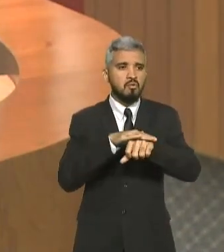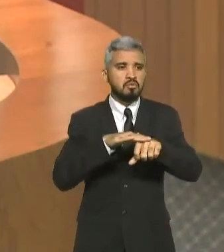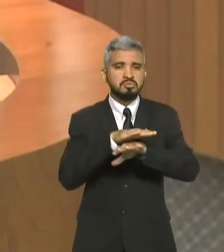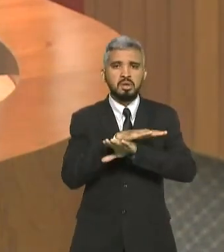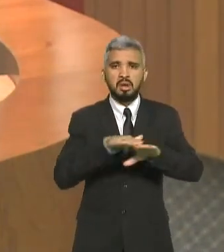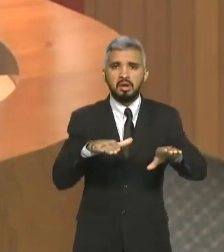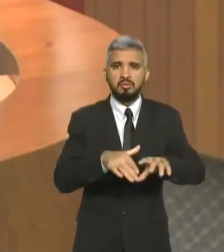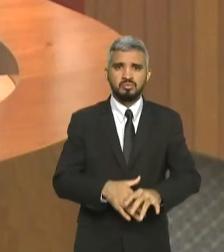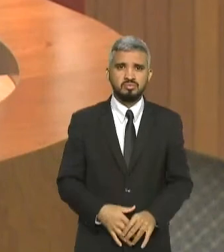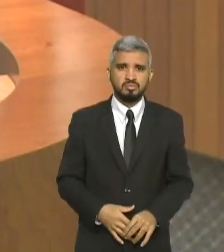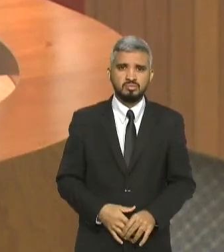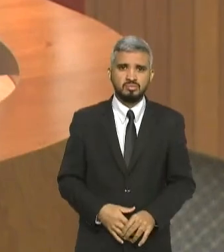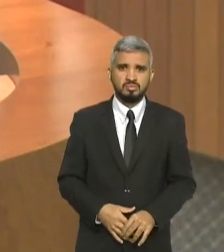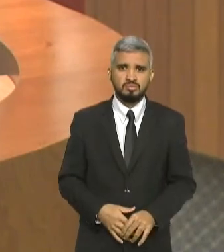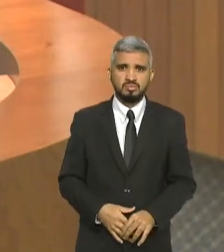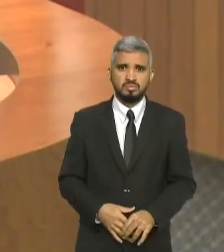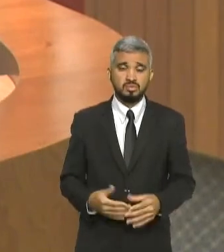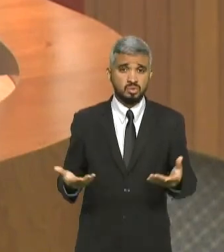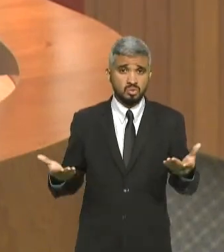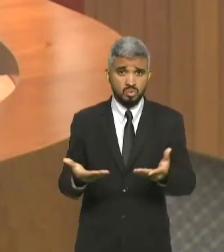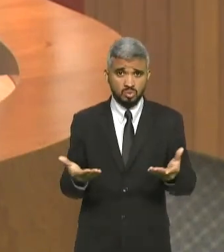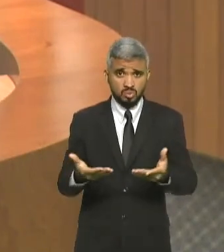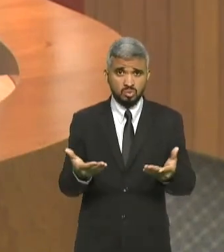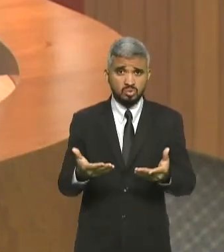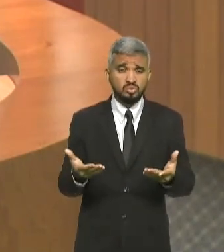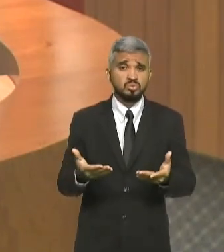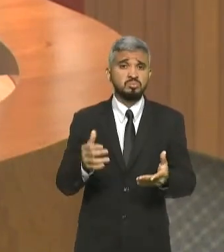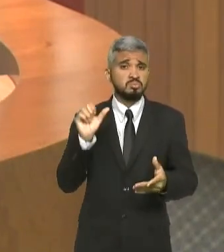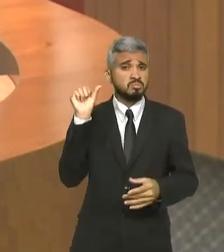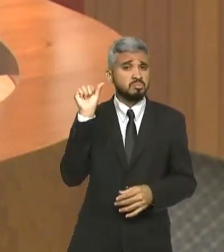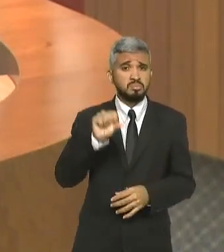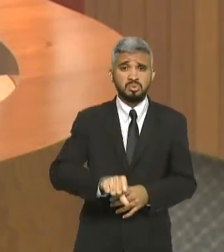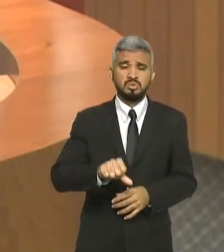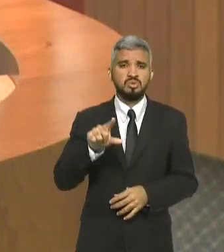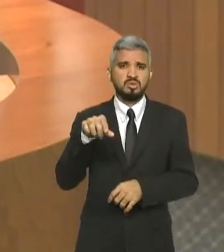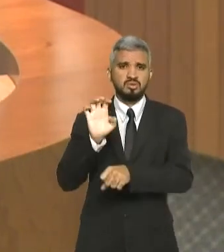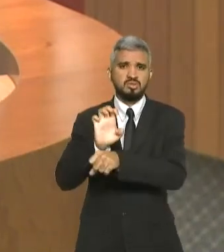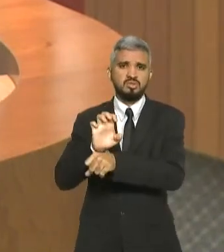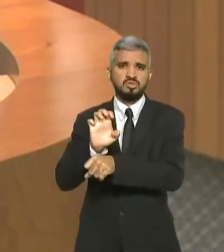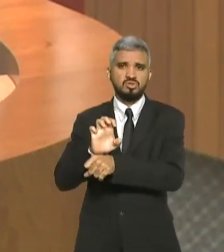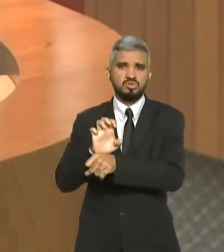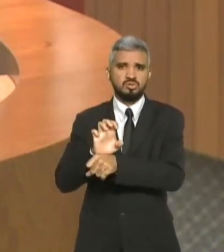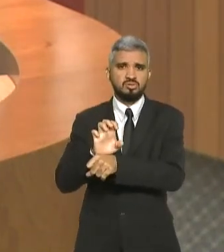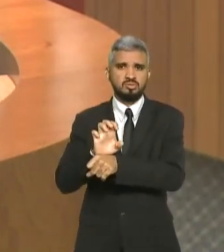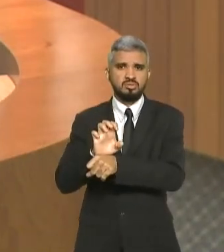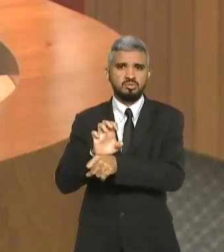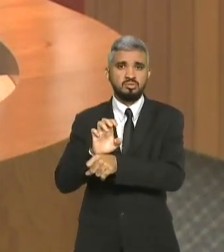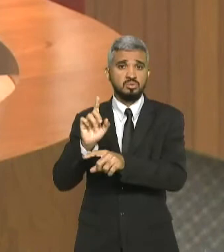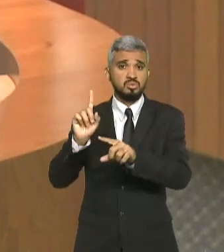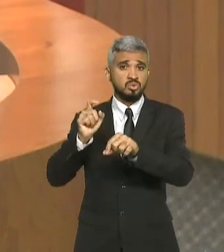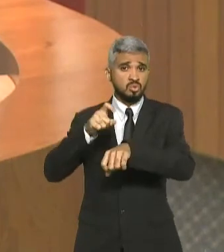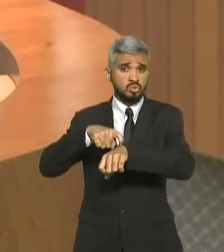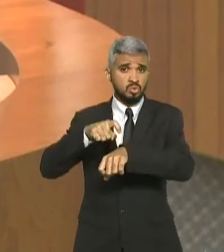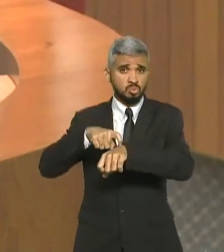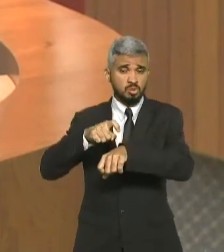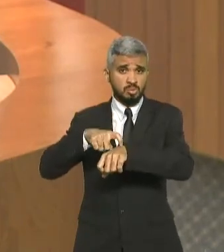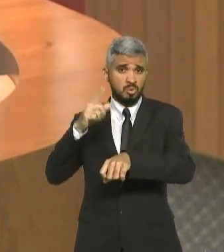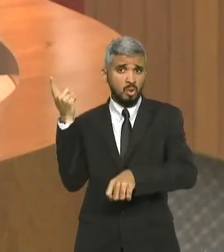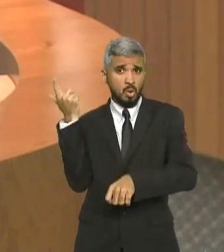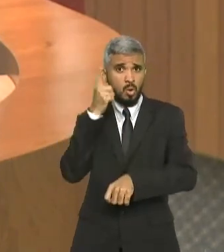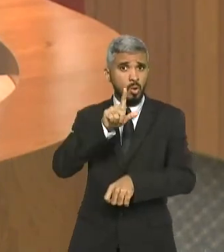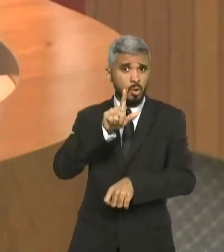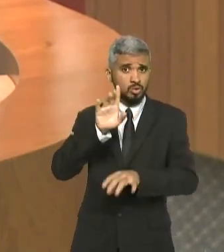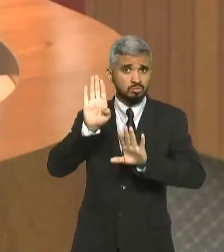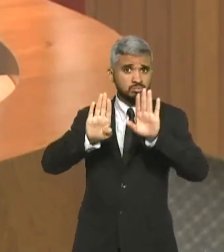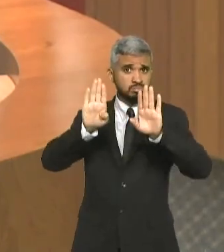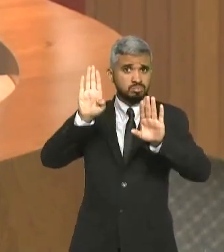hoje, o maior algoz da sociedade moderna é o Estado. Porque eu assumi, muda a estratégia, muda o pensamento e